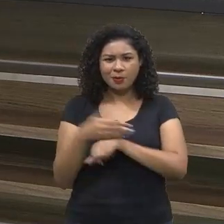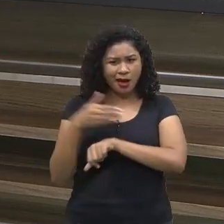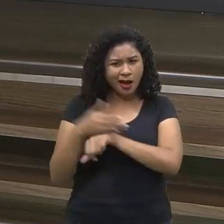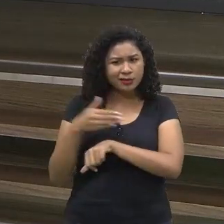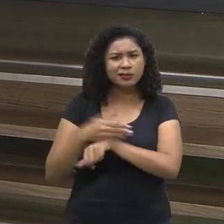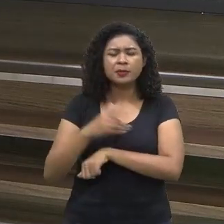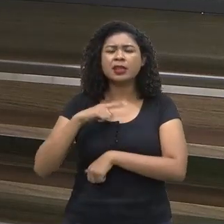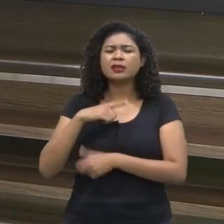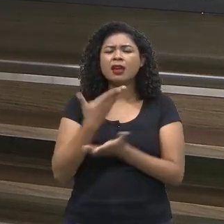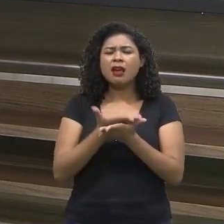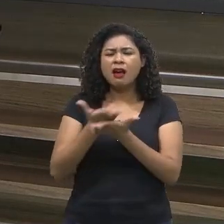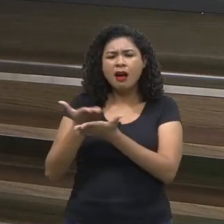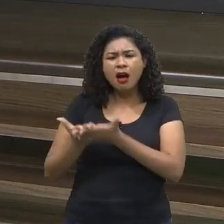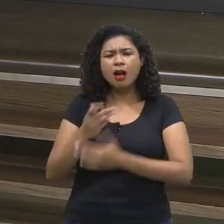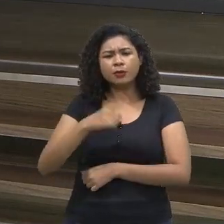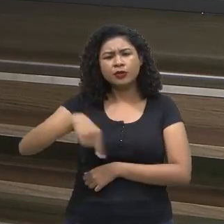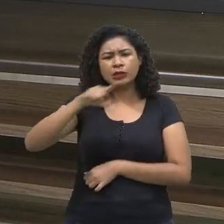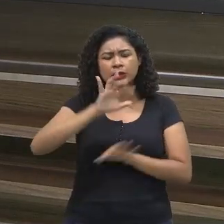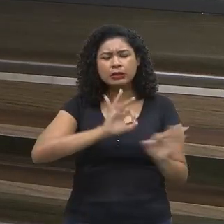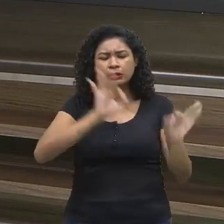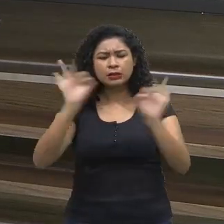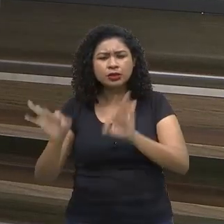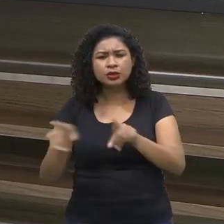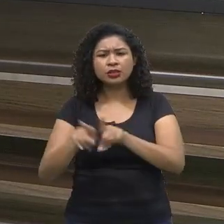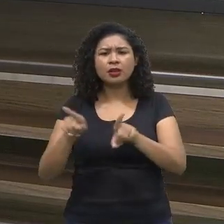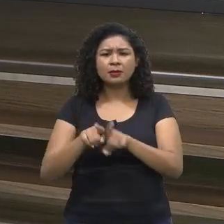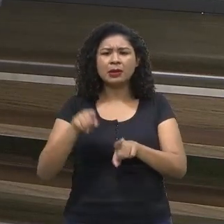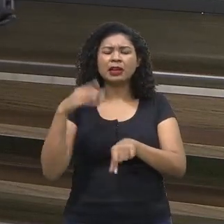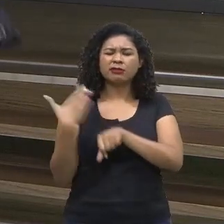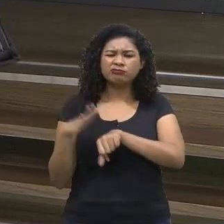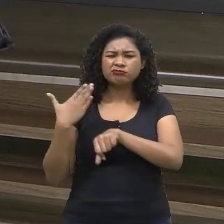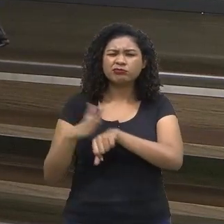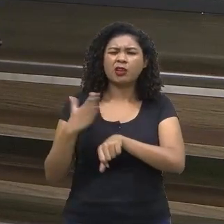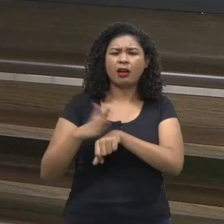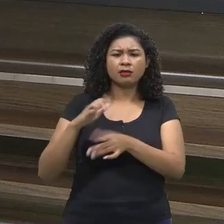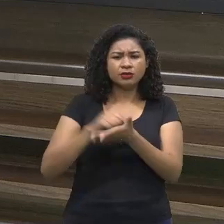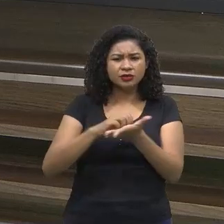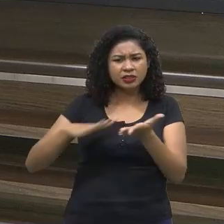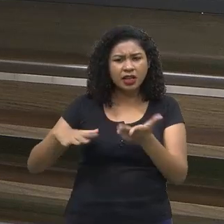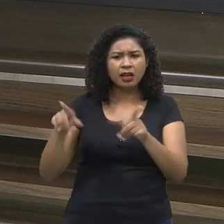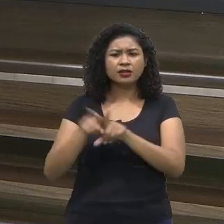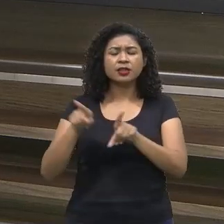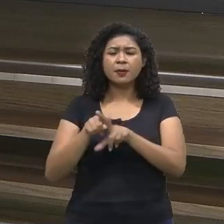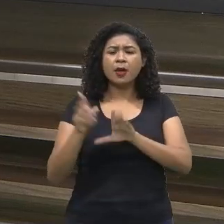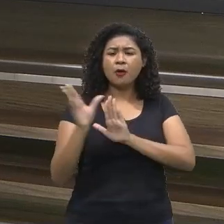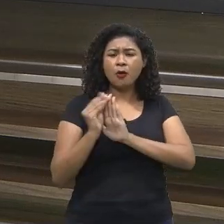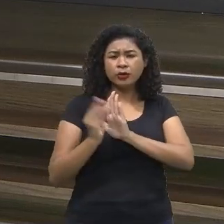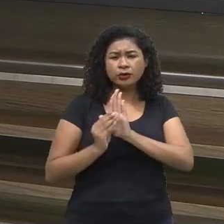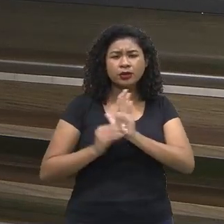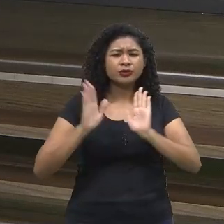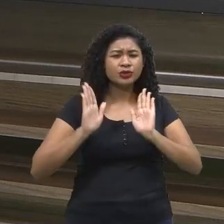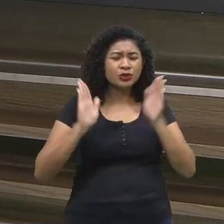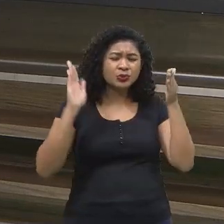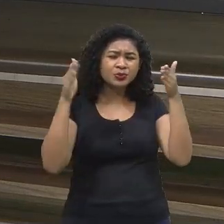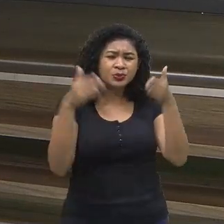muitas aulas para você rever, para você praticar os exercícios. Nós temos muitos conteúdos